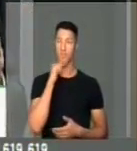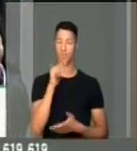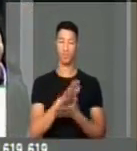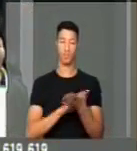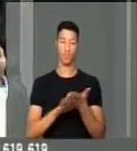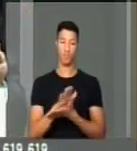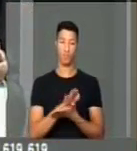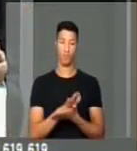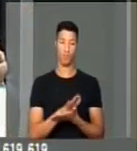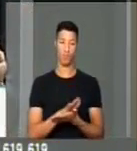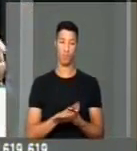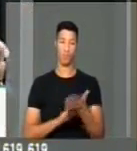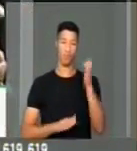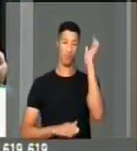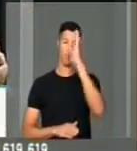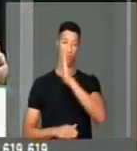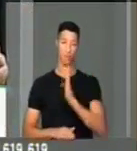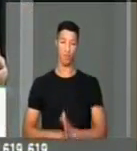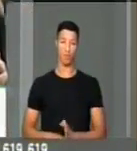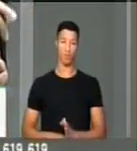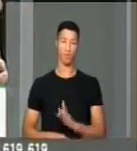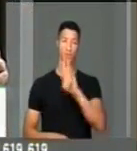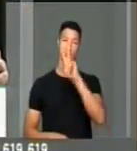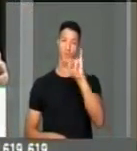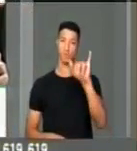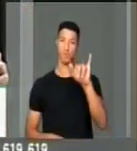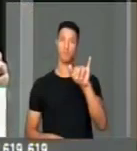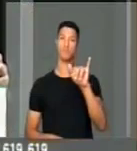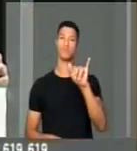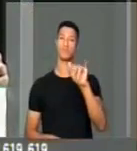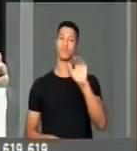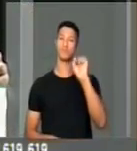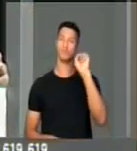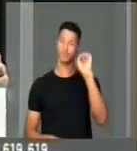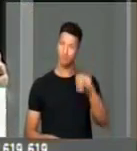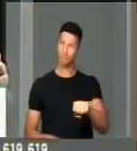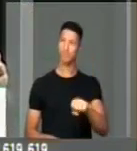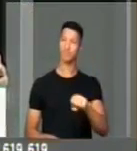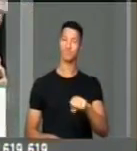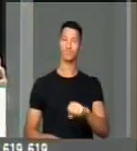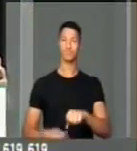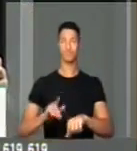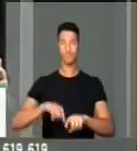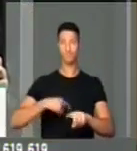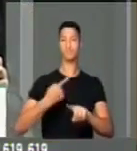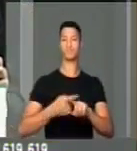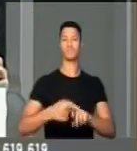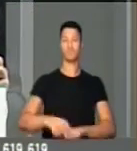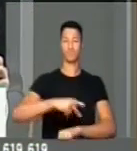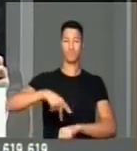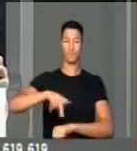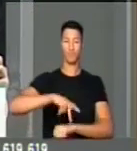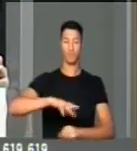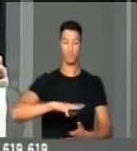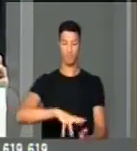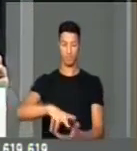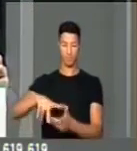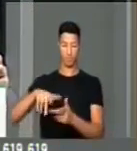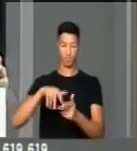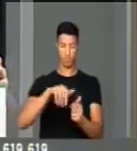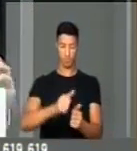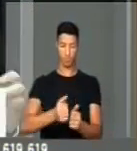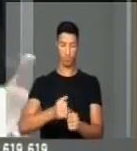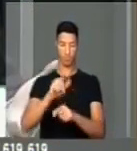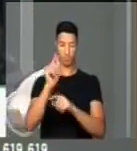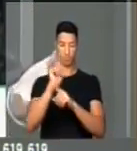dúvidas nenhuma, o Brasil vai ser sim um dos maiores países do mundo